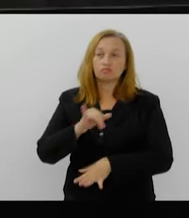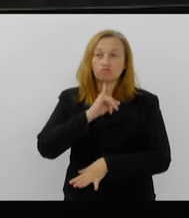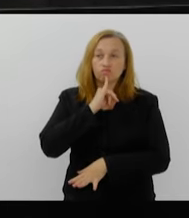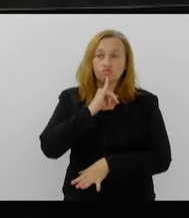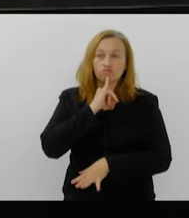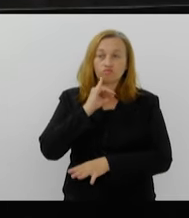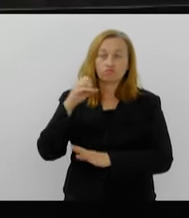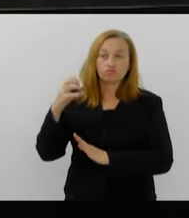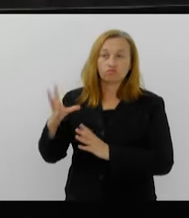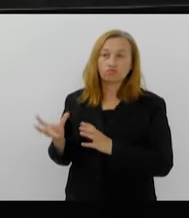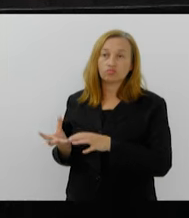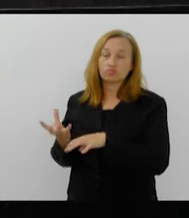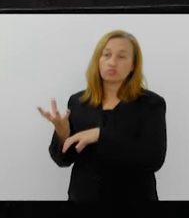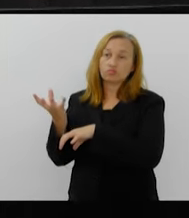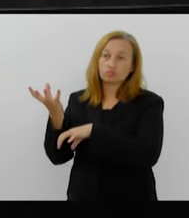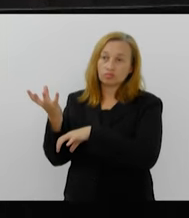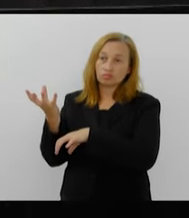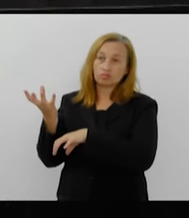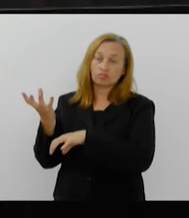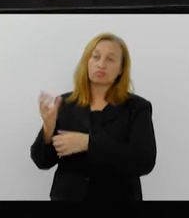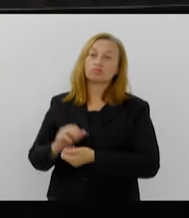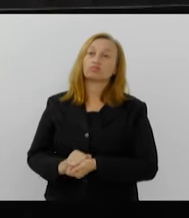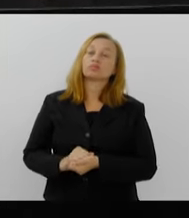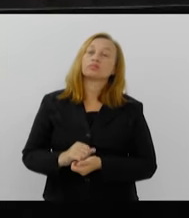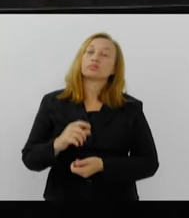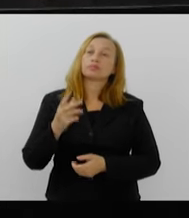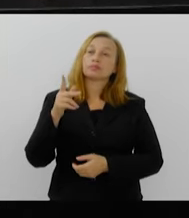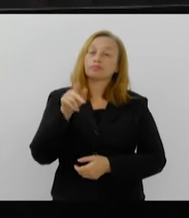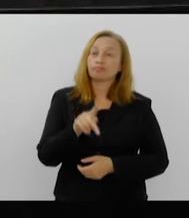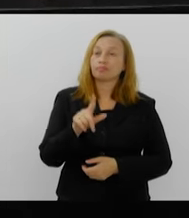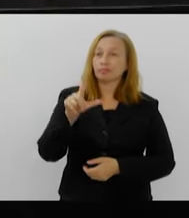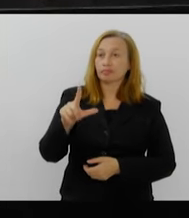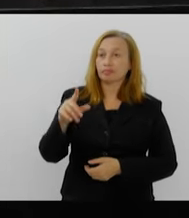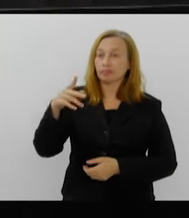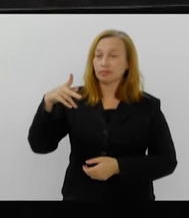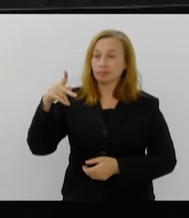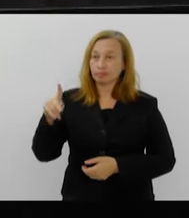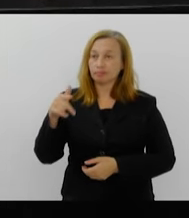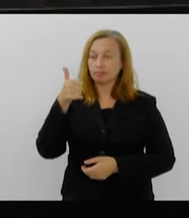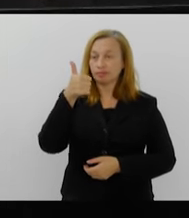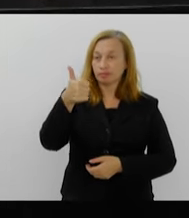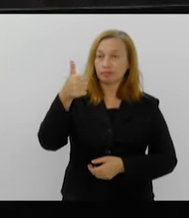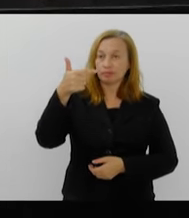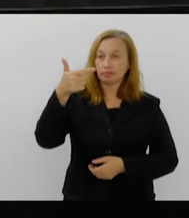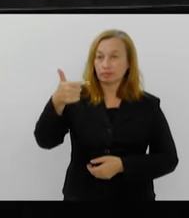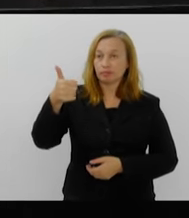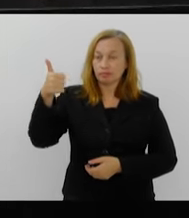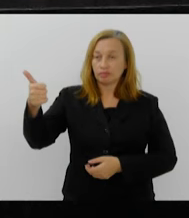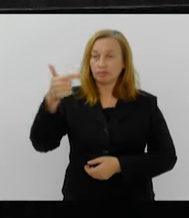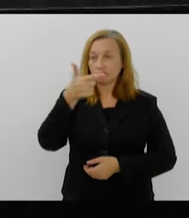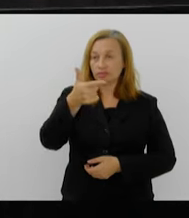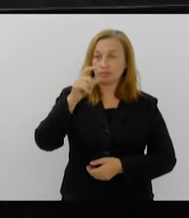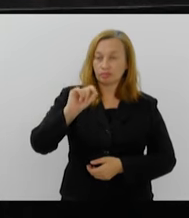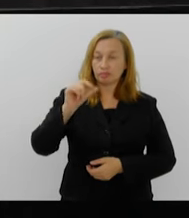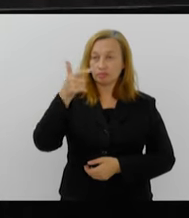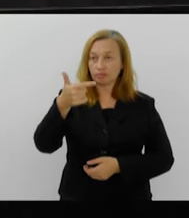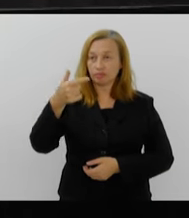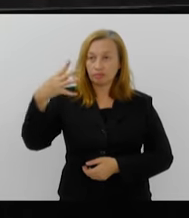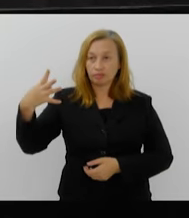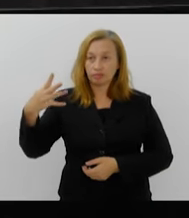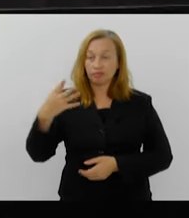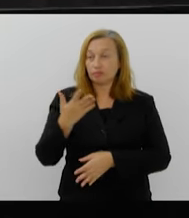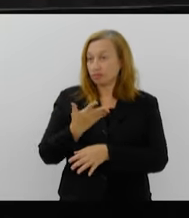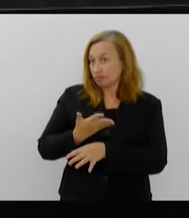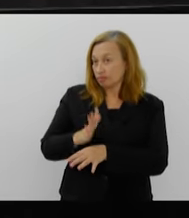no Senado, tramita o PLP 121 de 2024, que, na